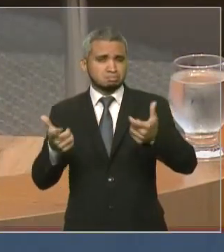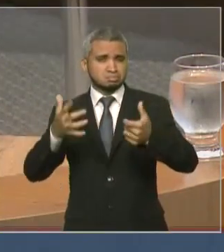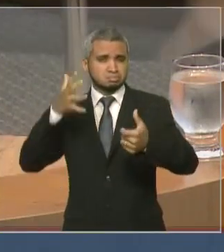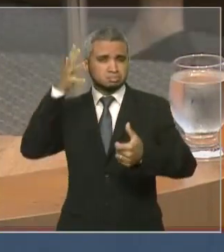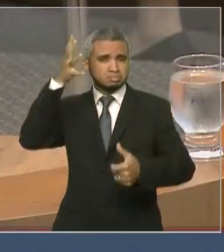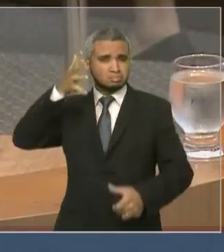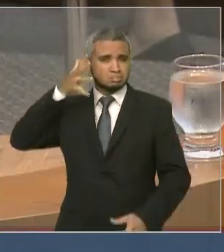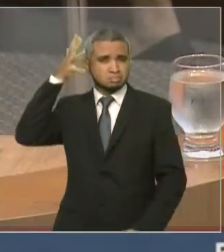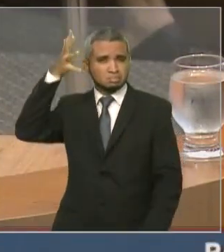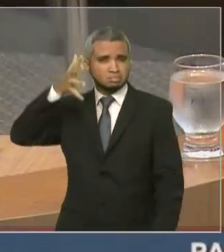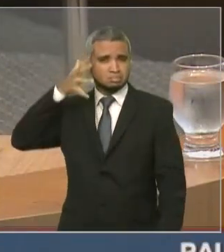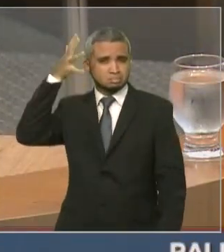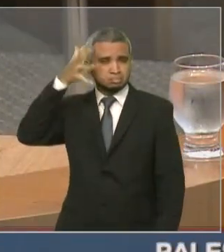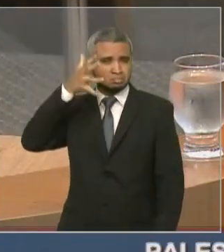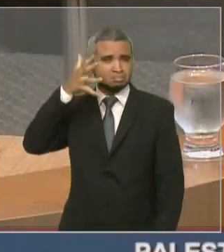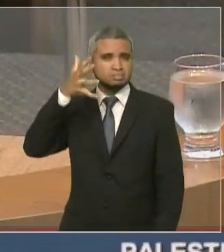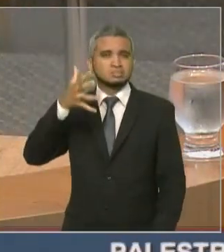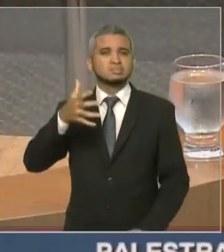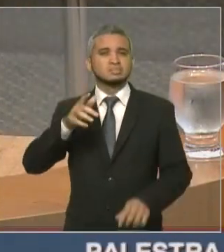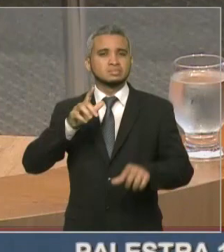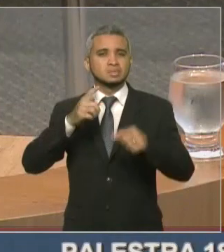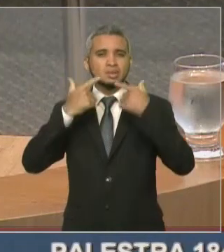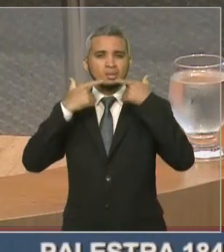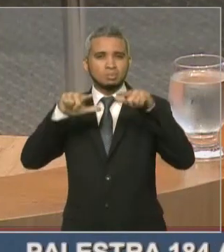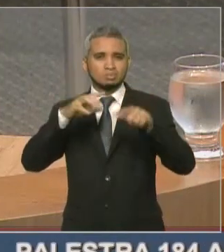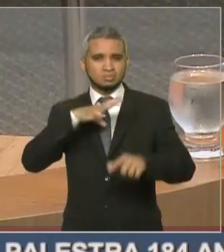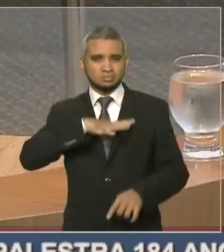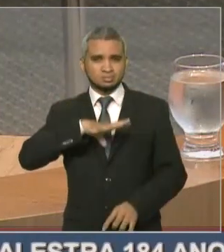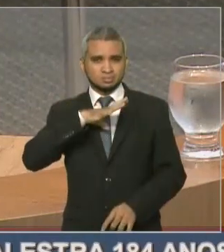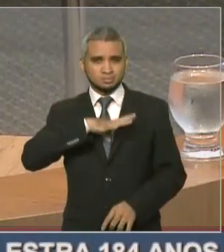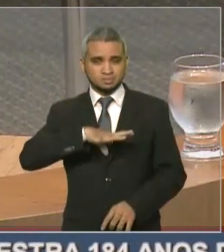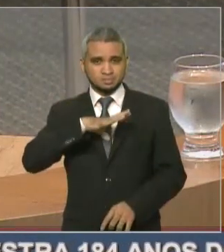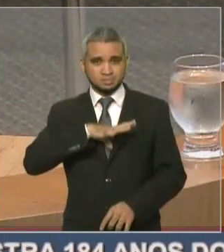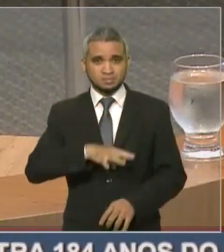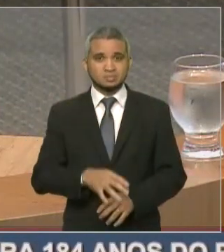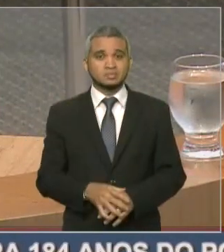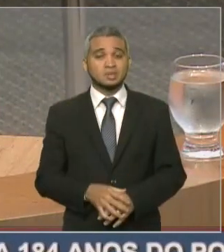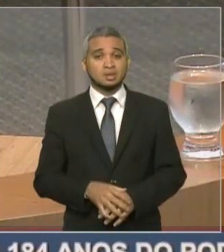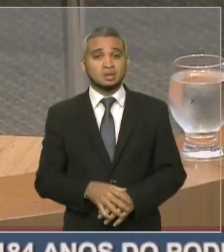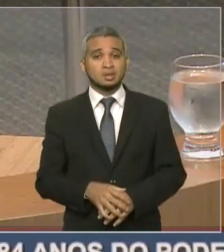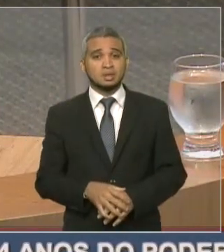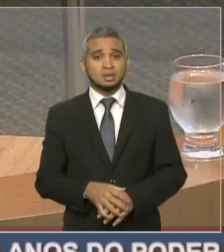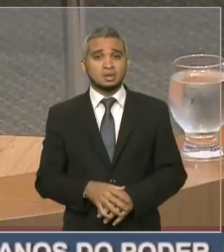Ele, naqueles momentos de grandeza de tribuna,